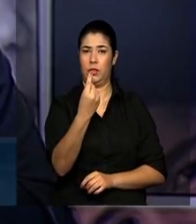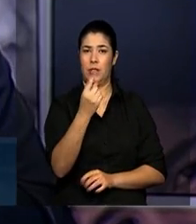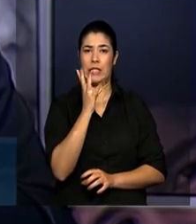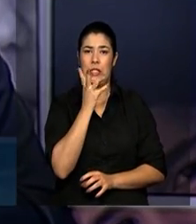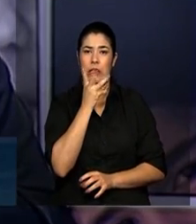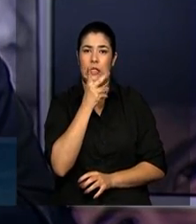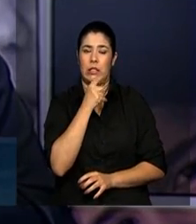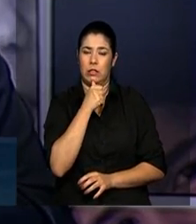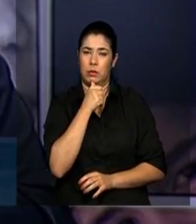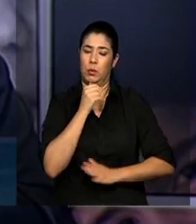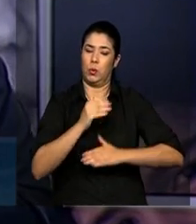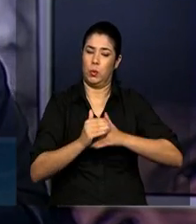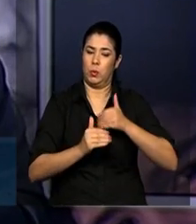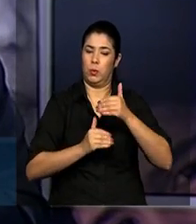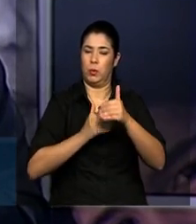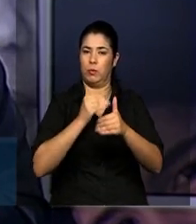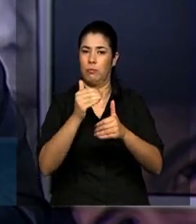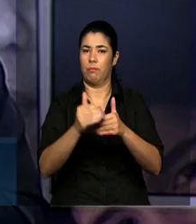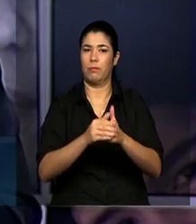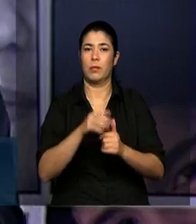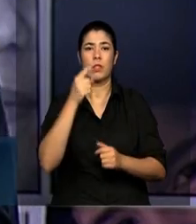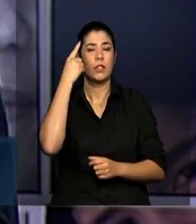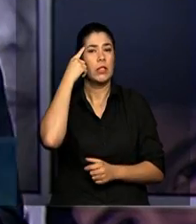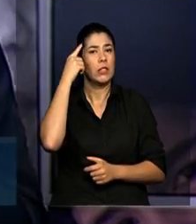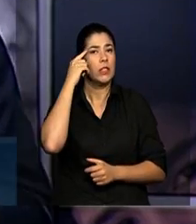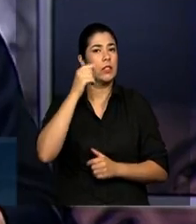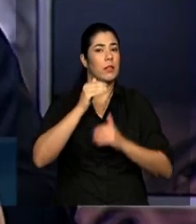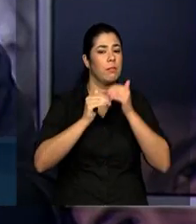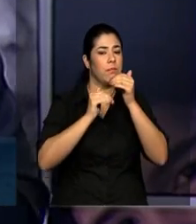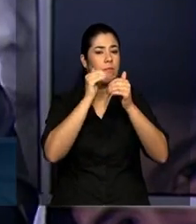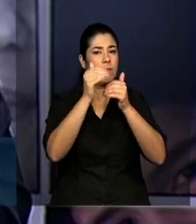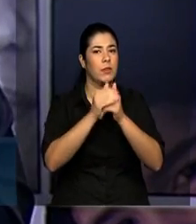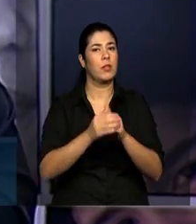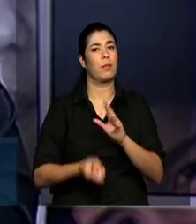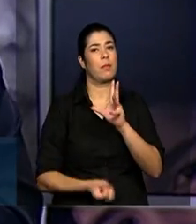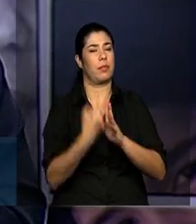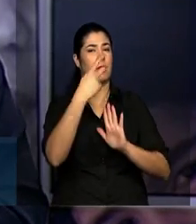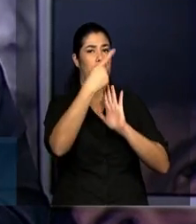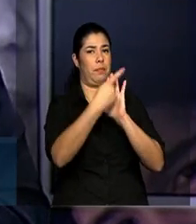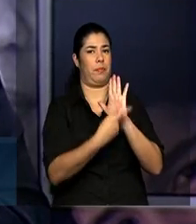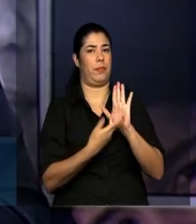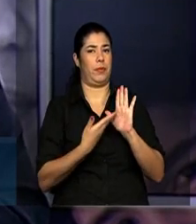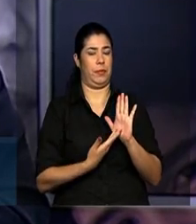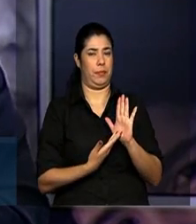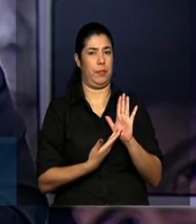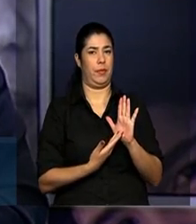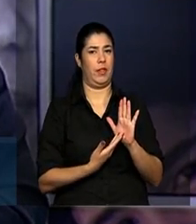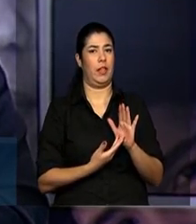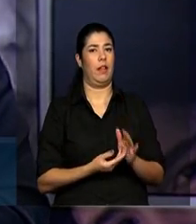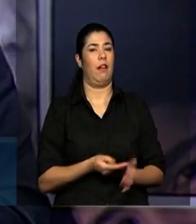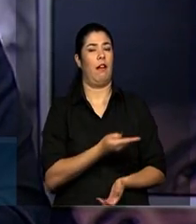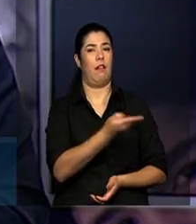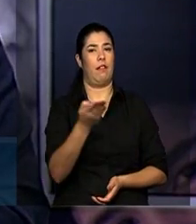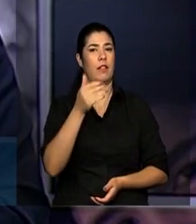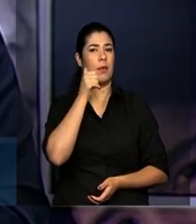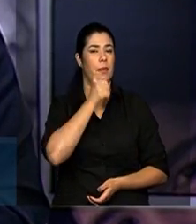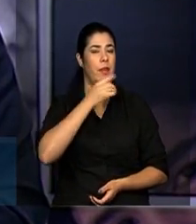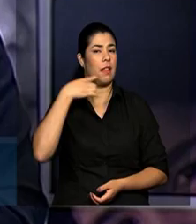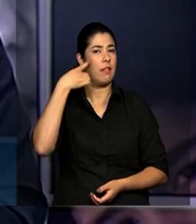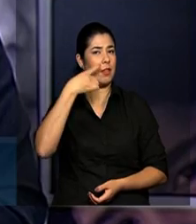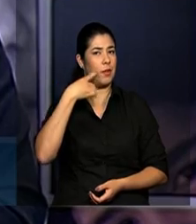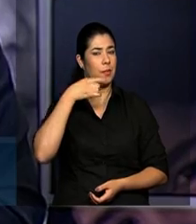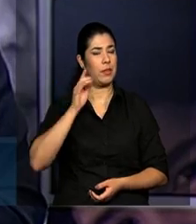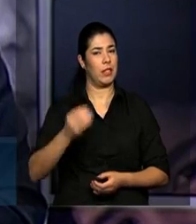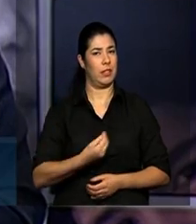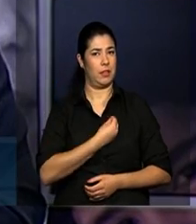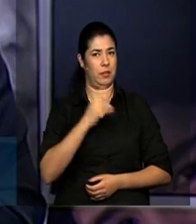um tempo para que maturássemos essa portaria. As deputadas aqui presentes, elas devem